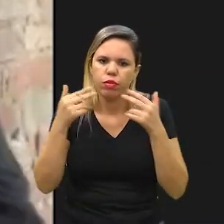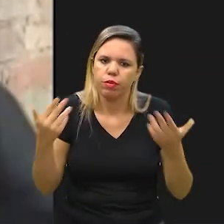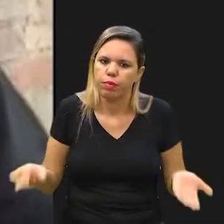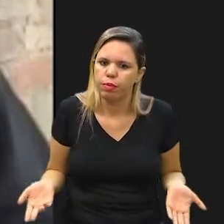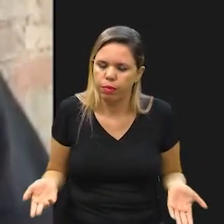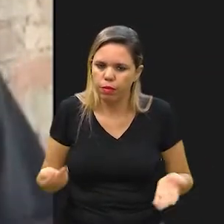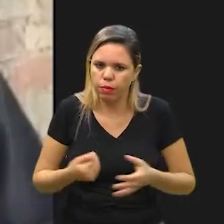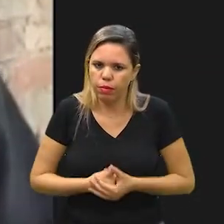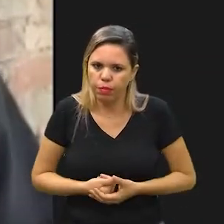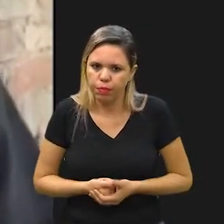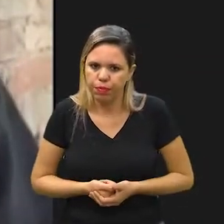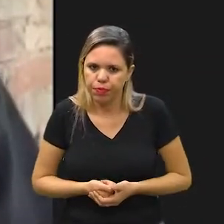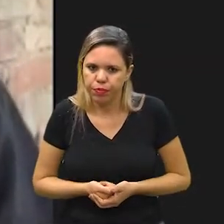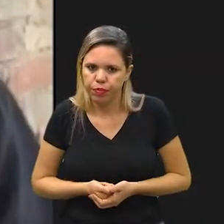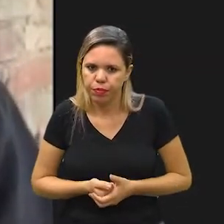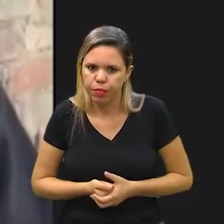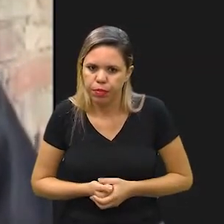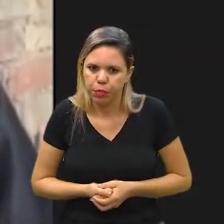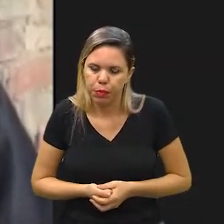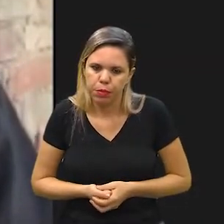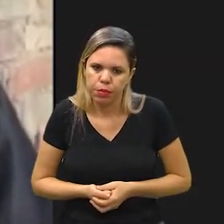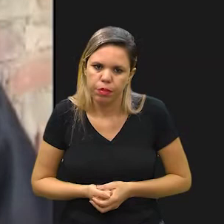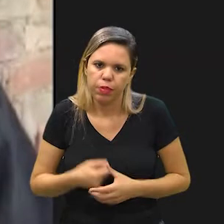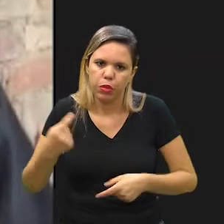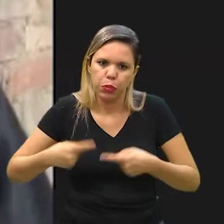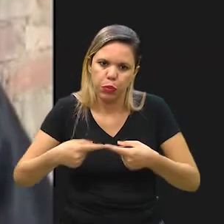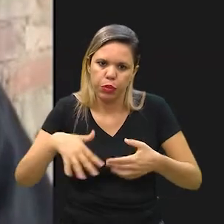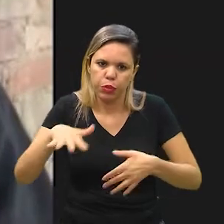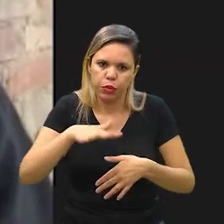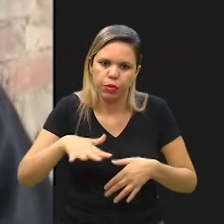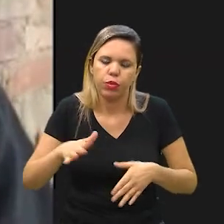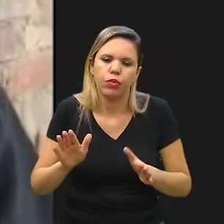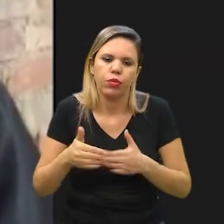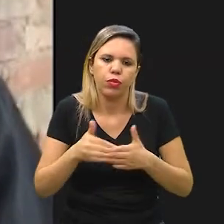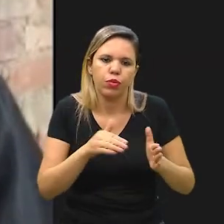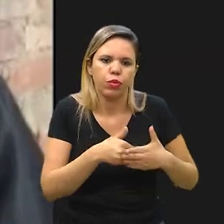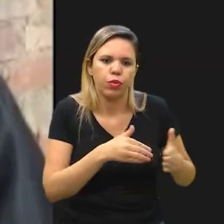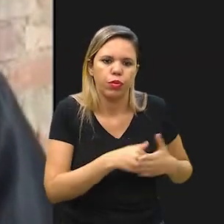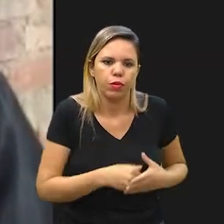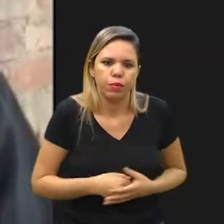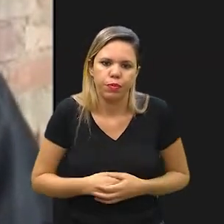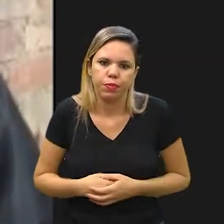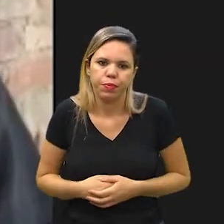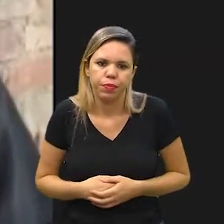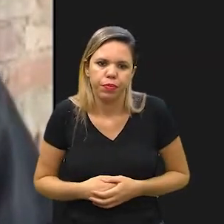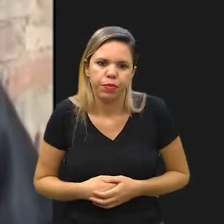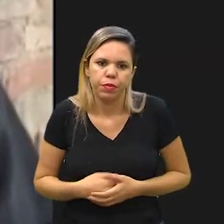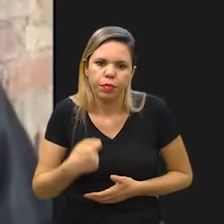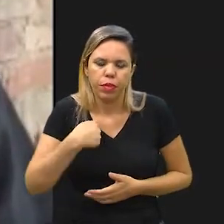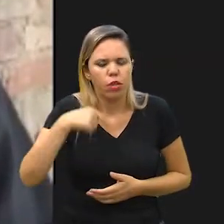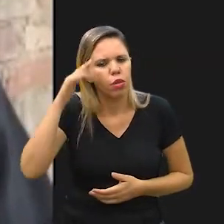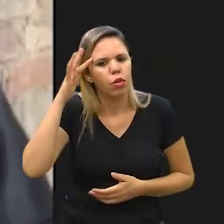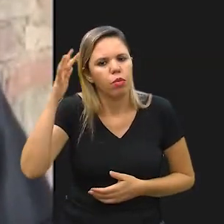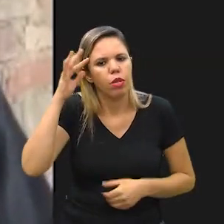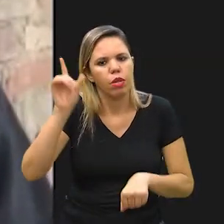né? De política, né? De fechamento. Então, eu imaginei que a loja teria por